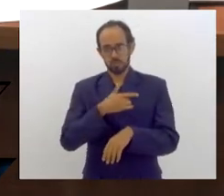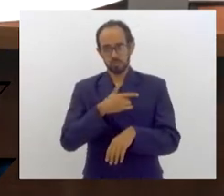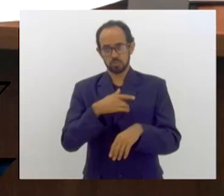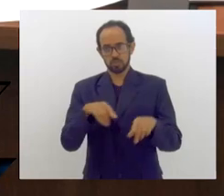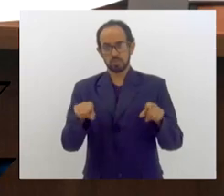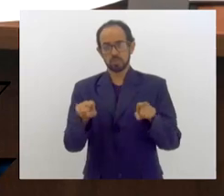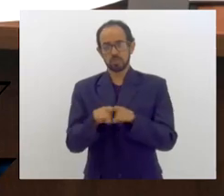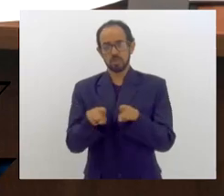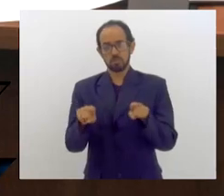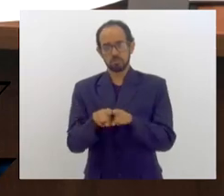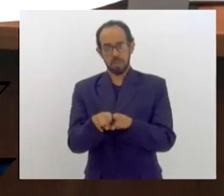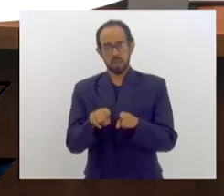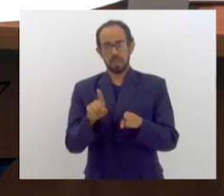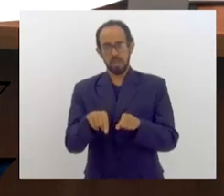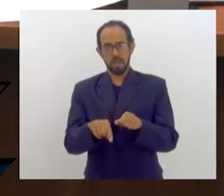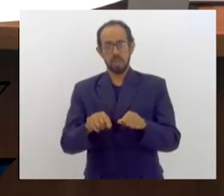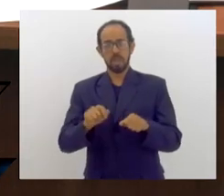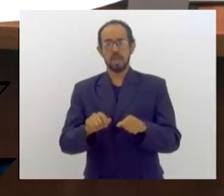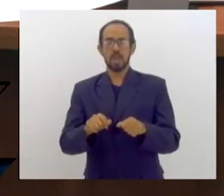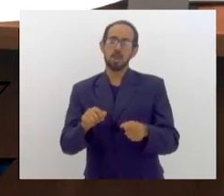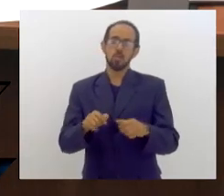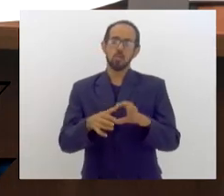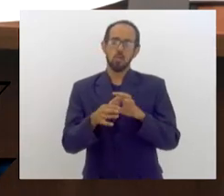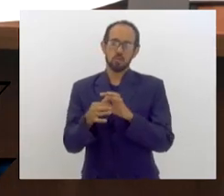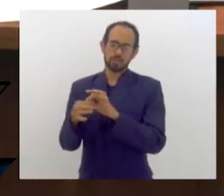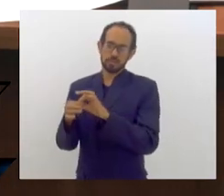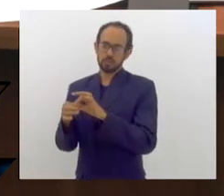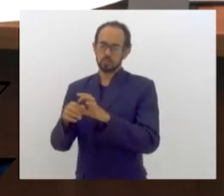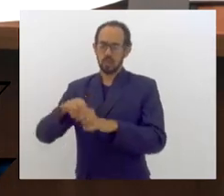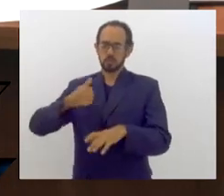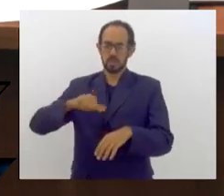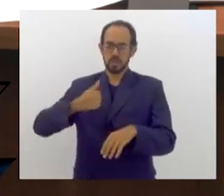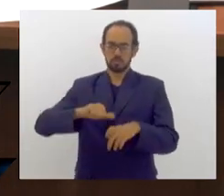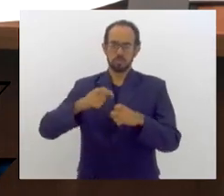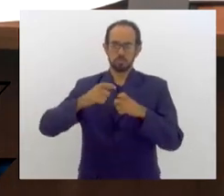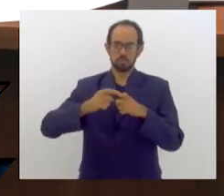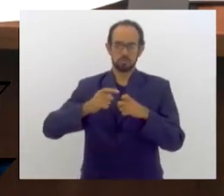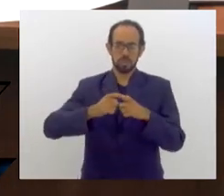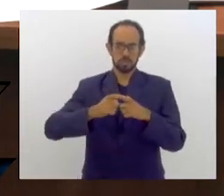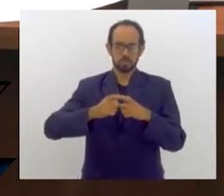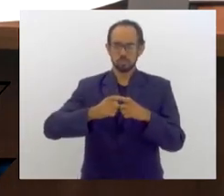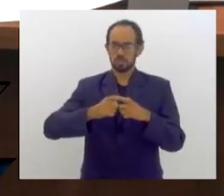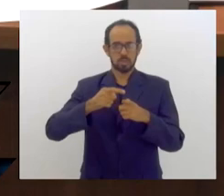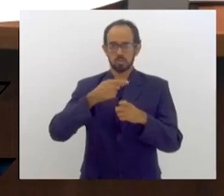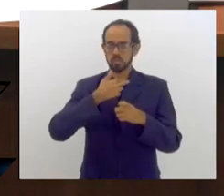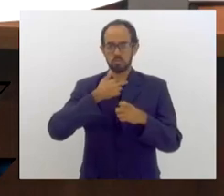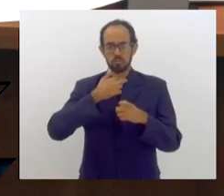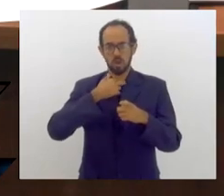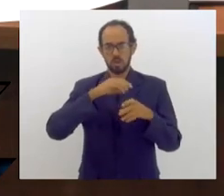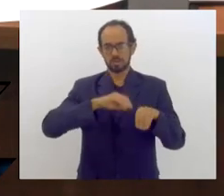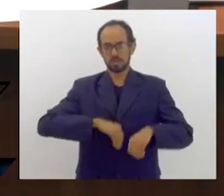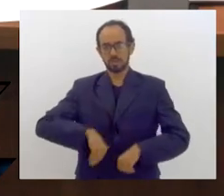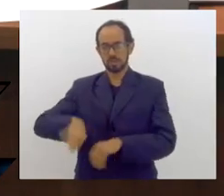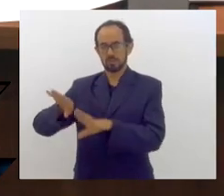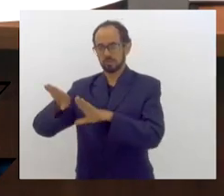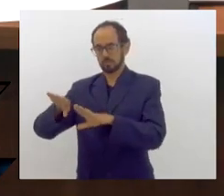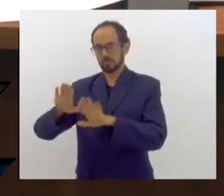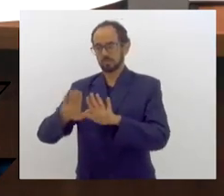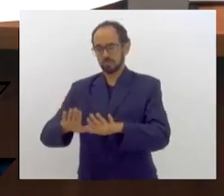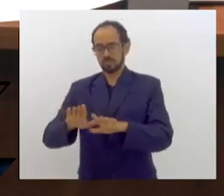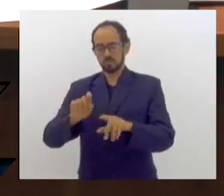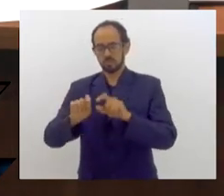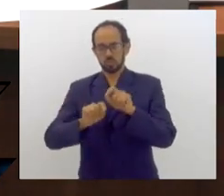uma situação clínica ali, avaliada pelo médico, de que o paciente não pode ser removido. Mas eu acho, para não perder a